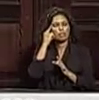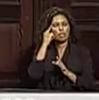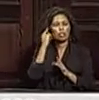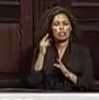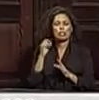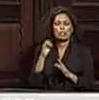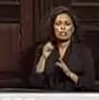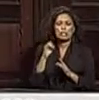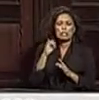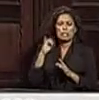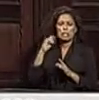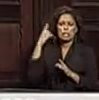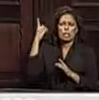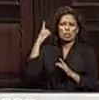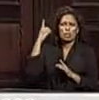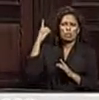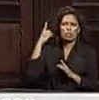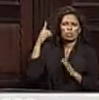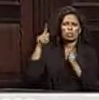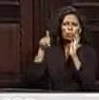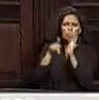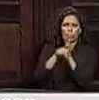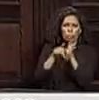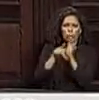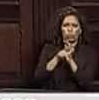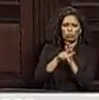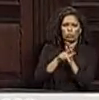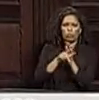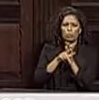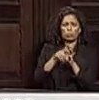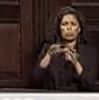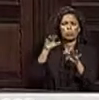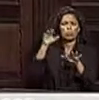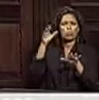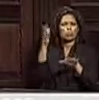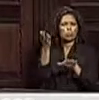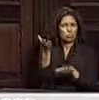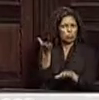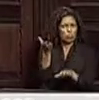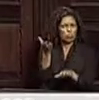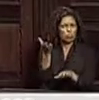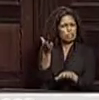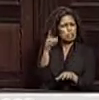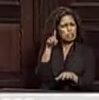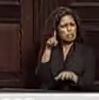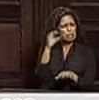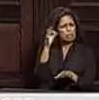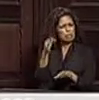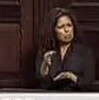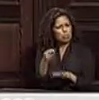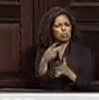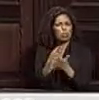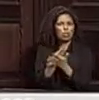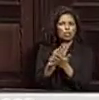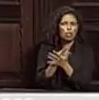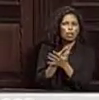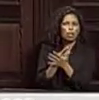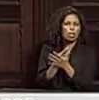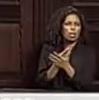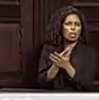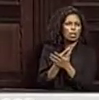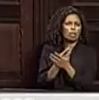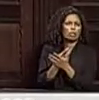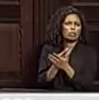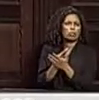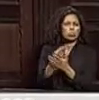desavisados. Mas, infelizmente, o governo golpista de Michel Temer exerceu sua maioria